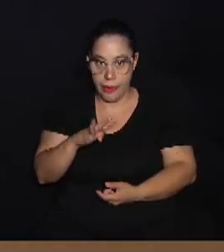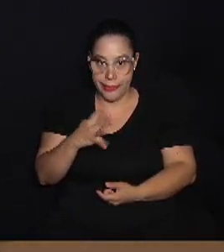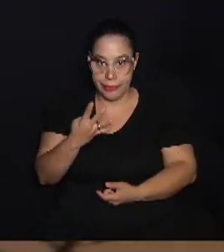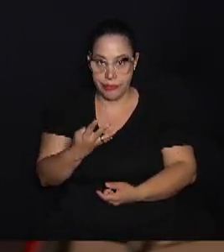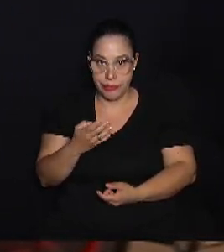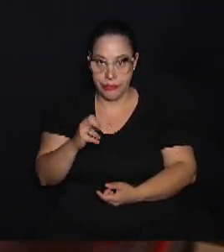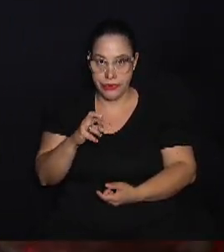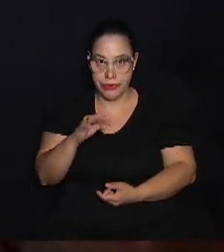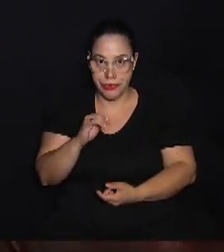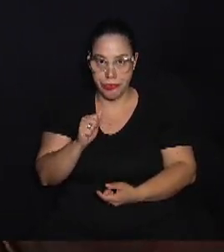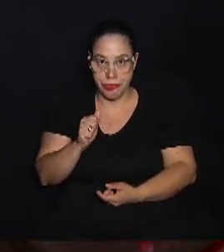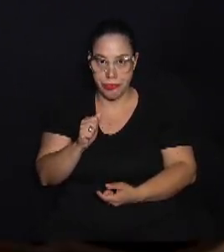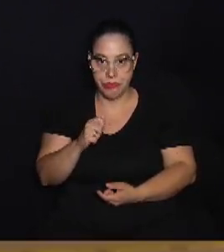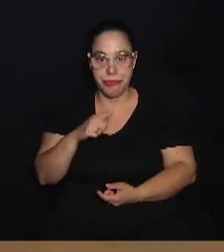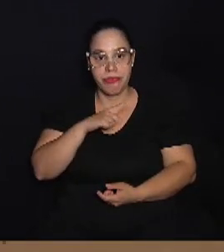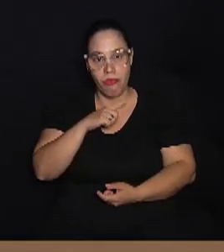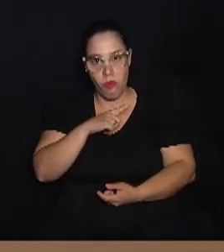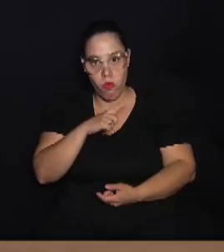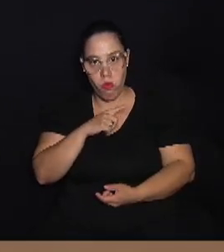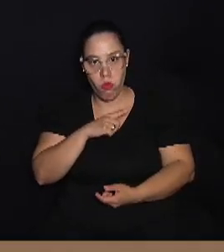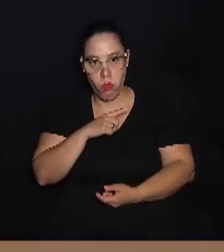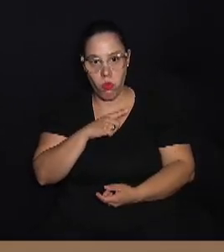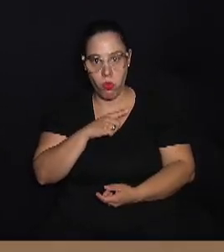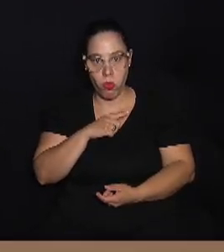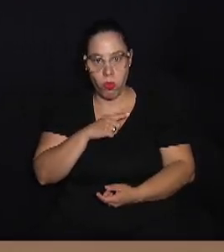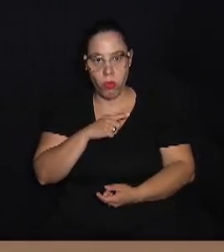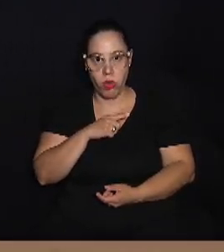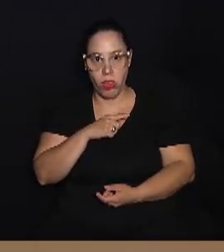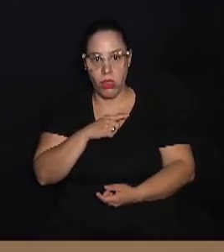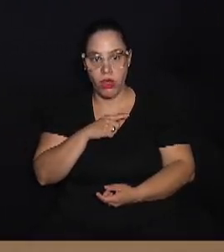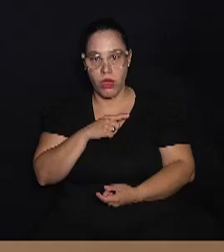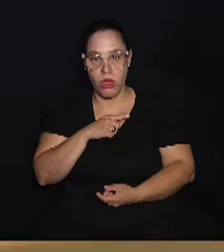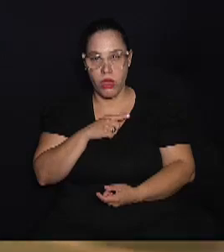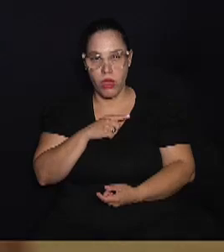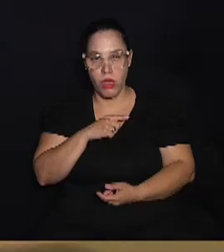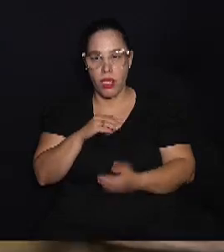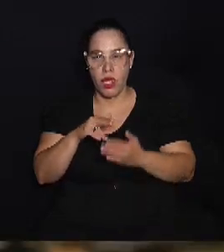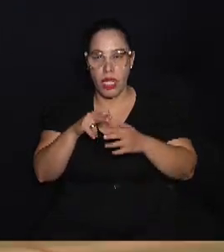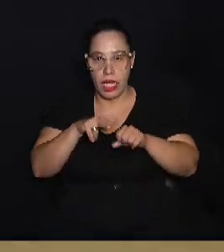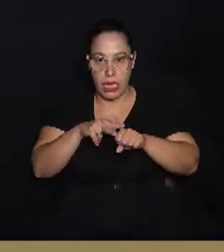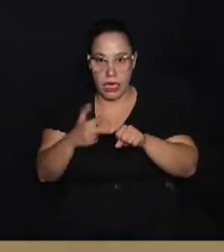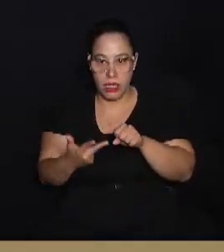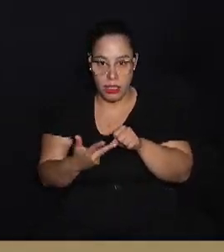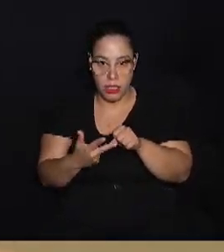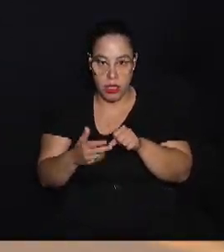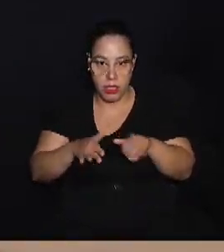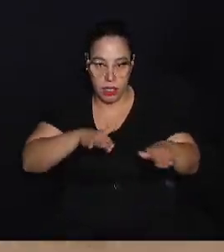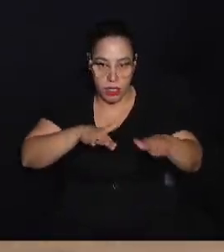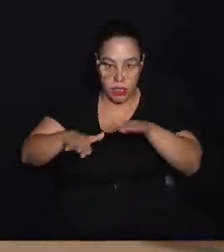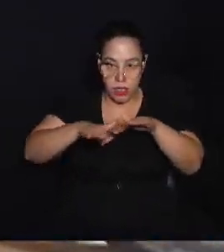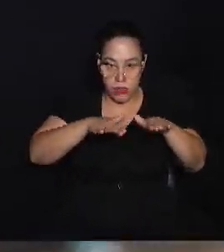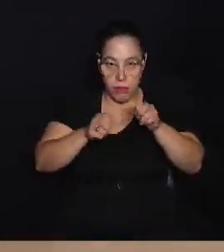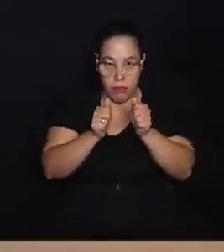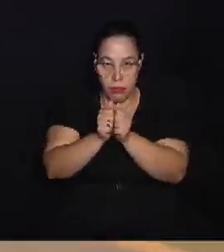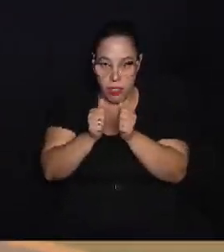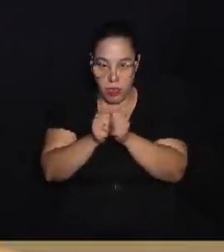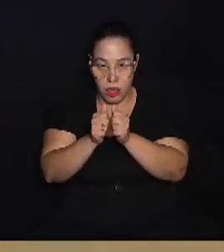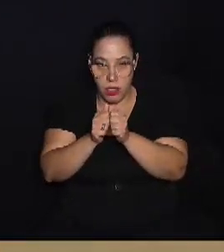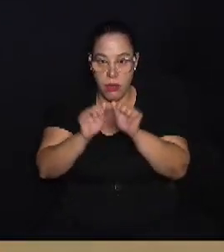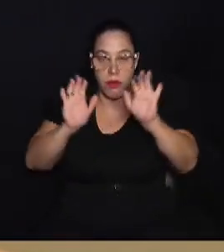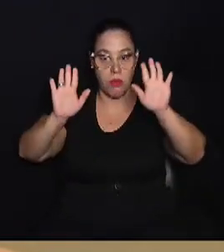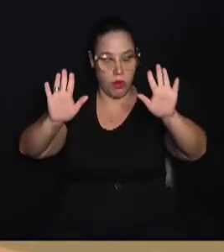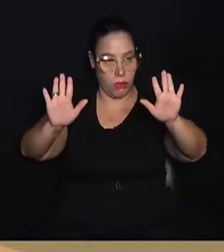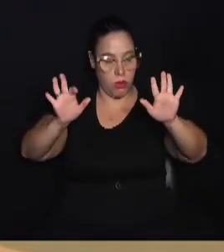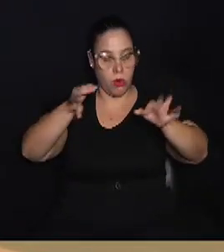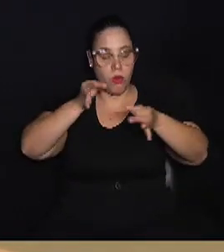jogo algum atleta vai ter. Então, se ele cai, tem cadeiras no trânsito perto dele, então o juiz vai parar, vai